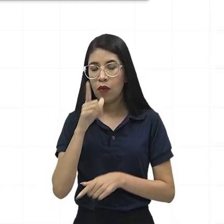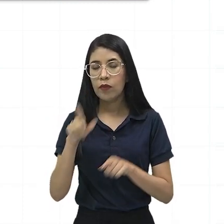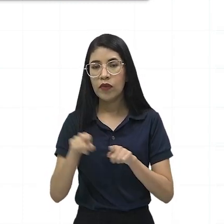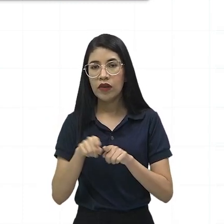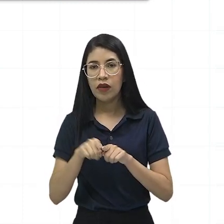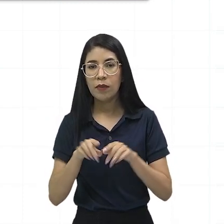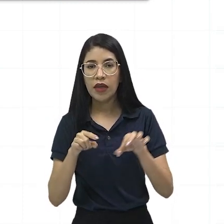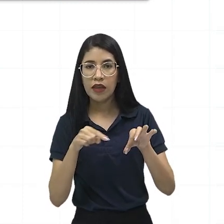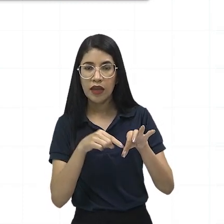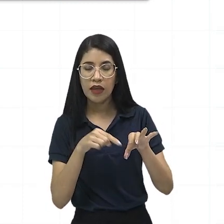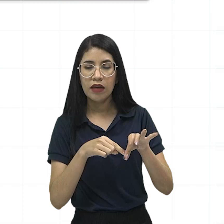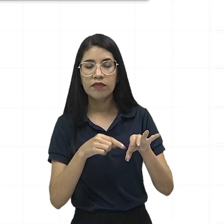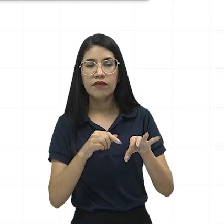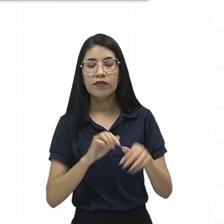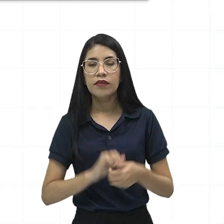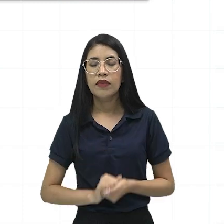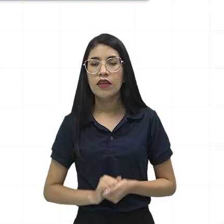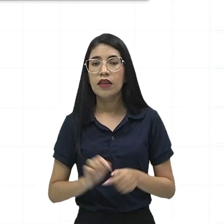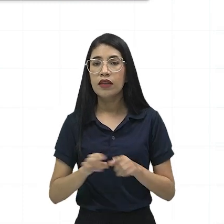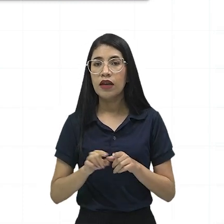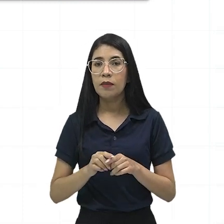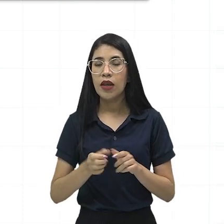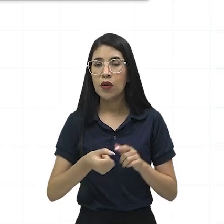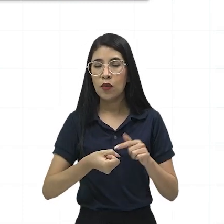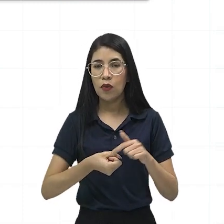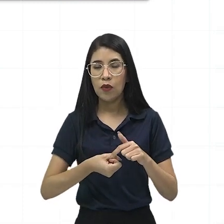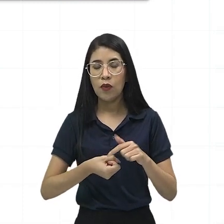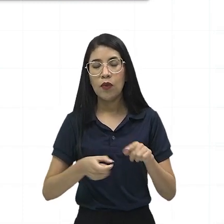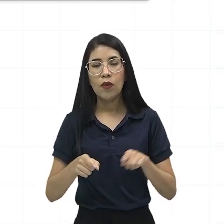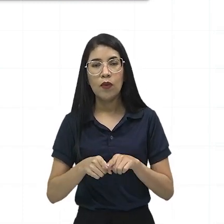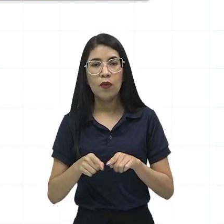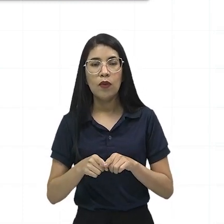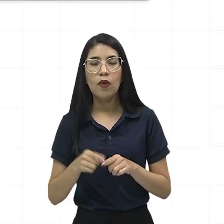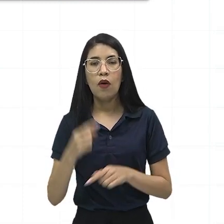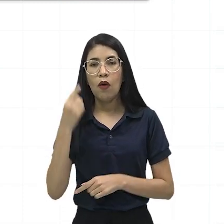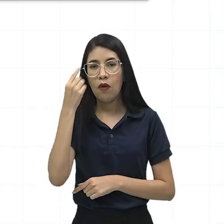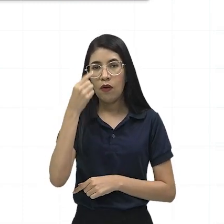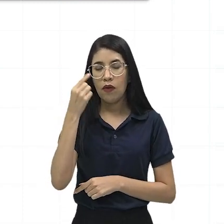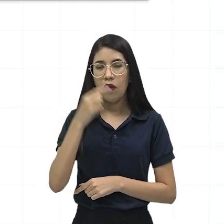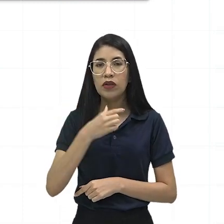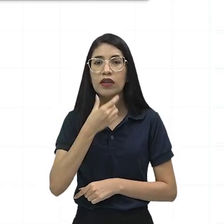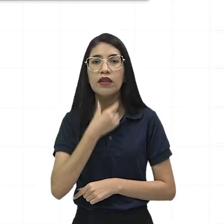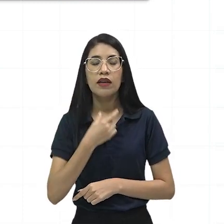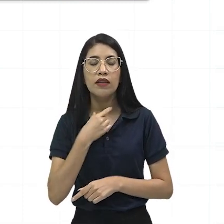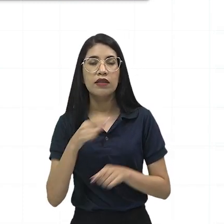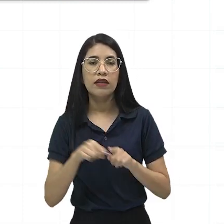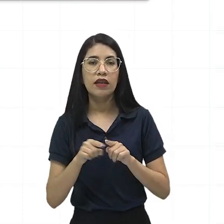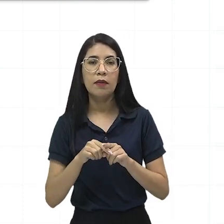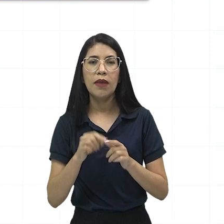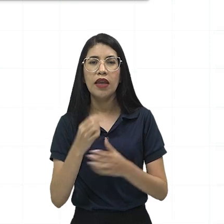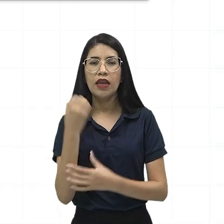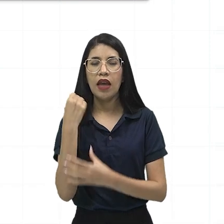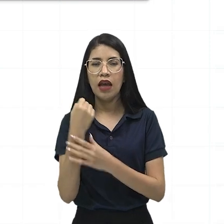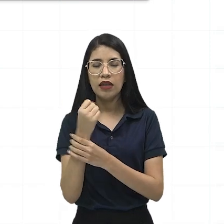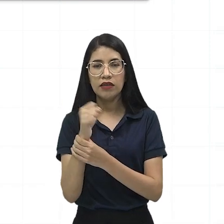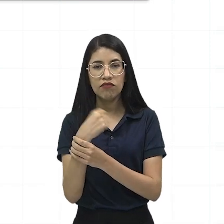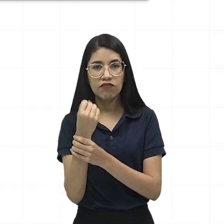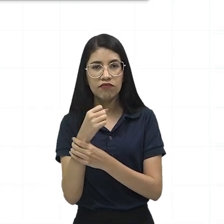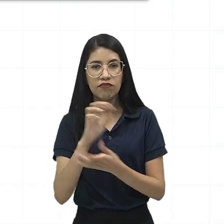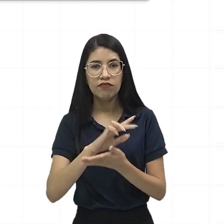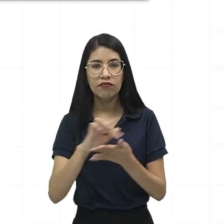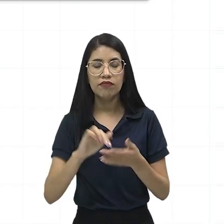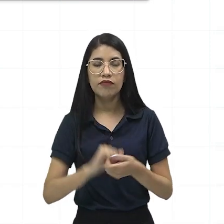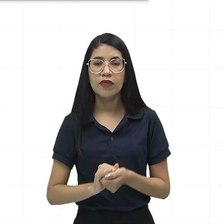e feminina, além do reto, olhos, garganta e articulações. Então, esse nome científico